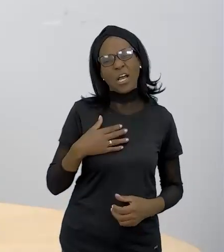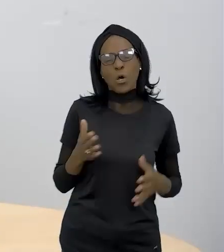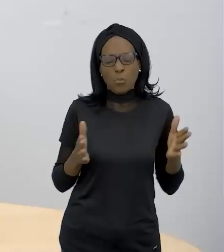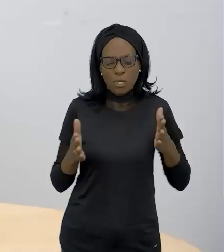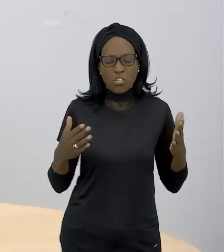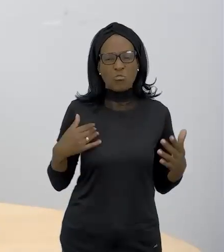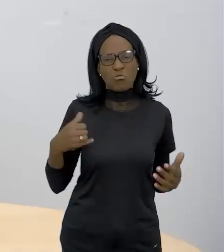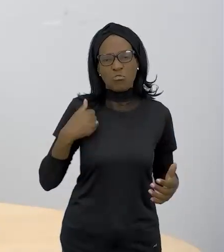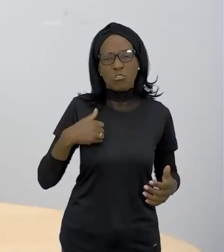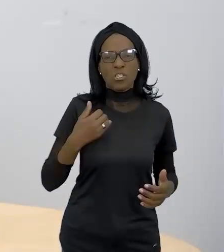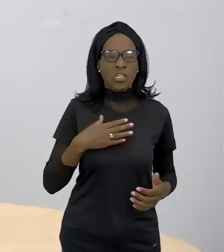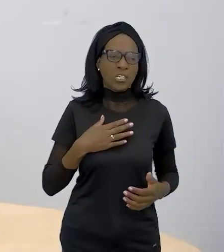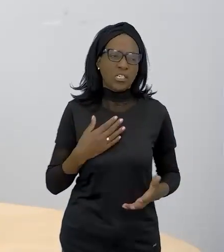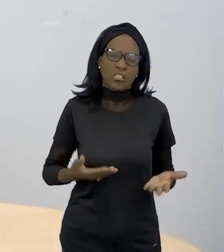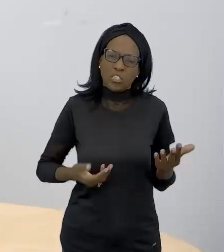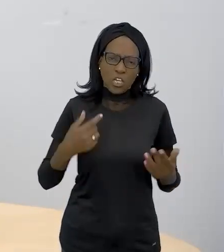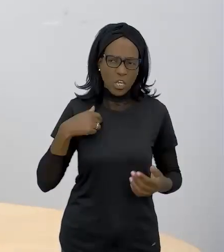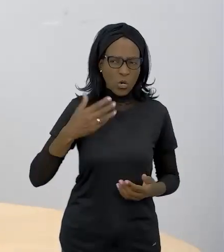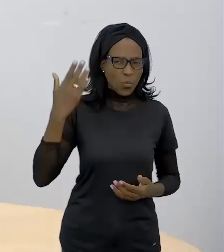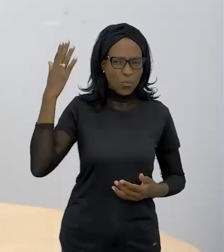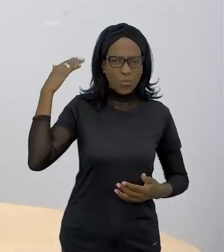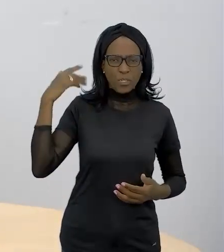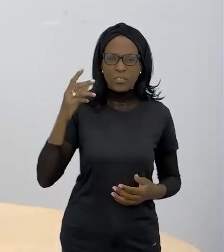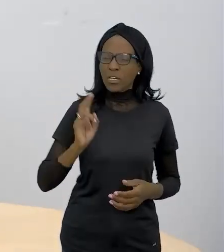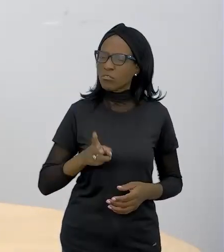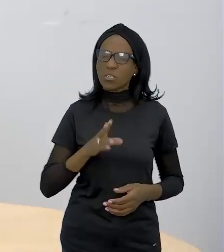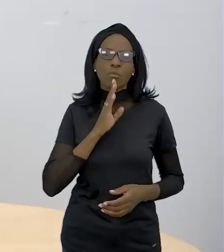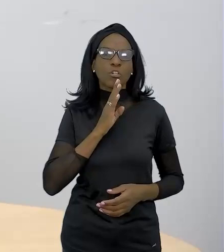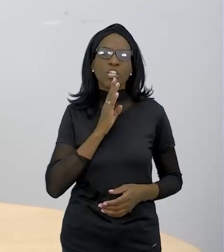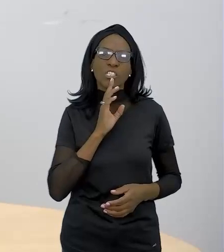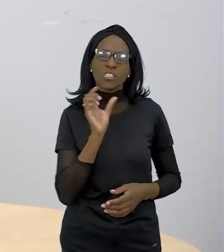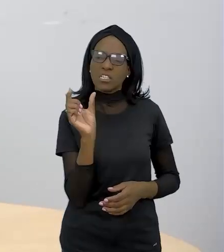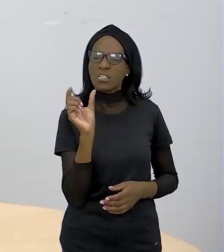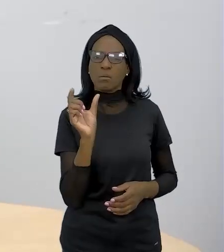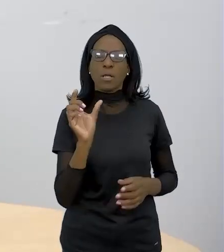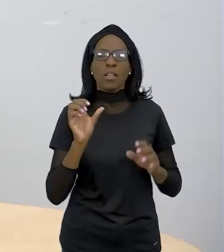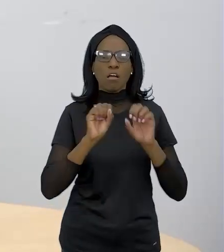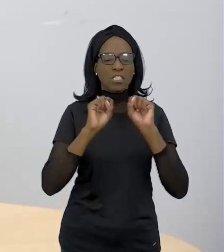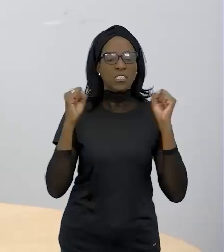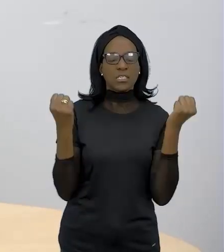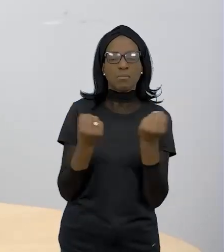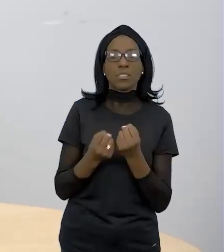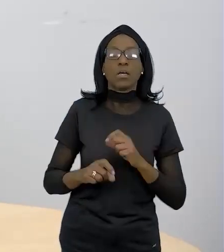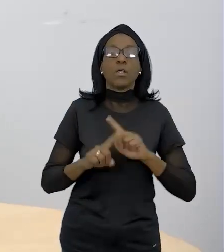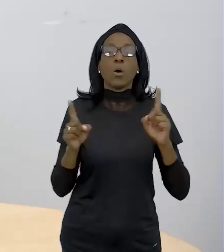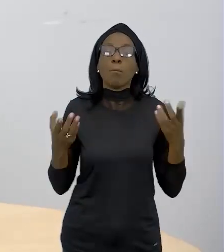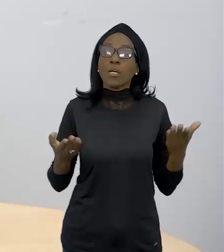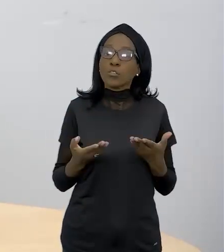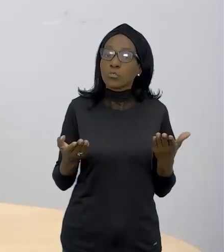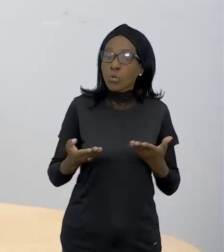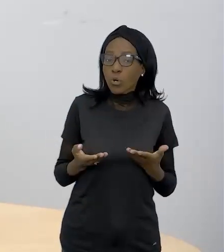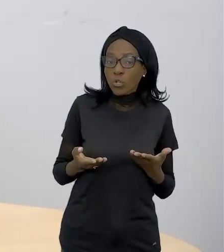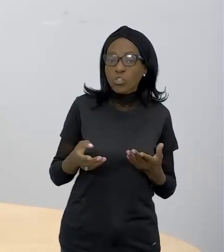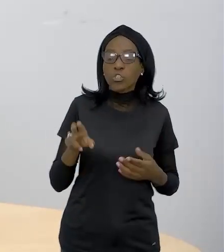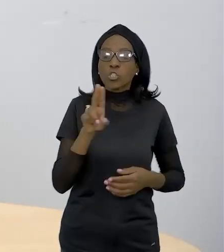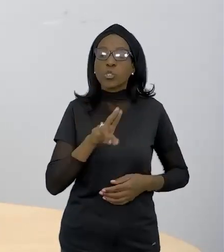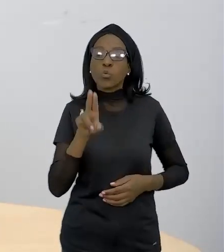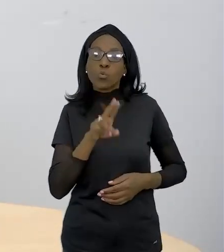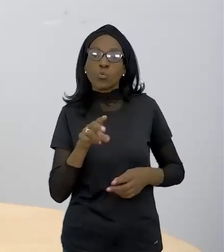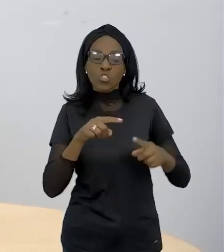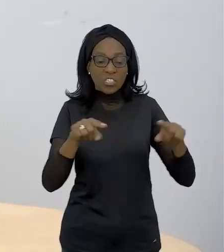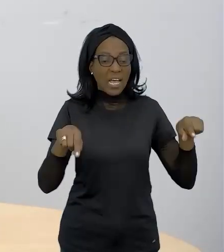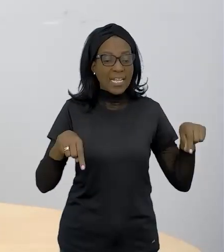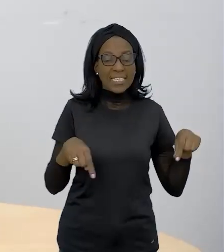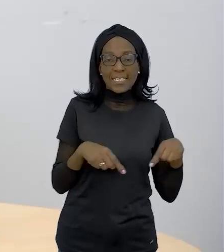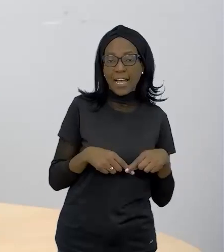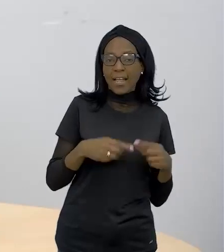os estudantes. Mas agora a gente usa muito a tal da sala de aula invertida. Acho que é para ficar mais